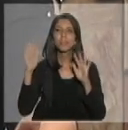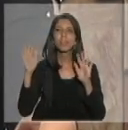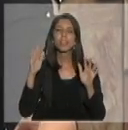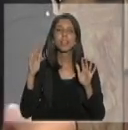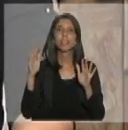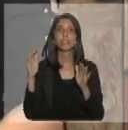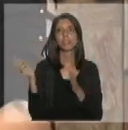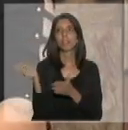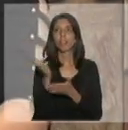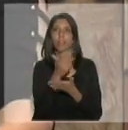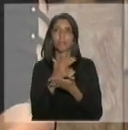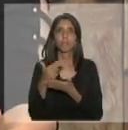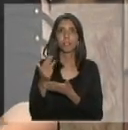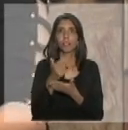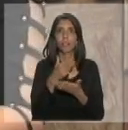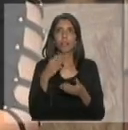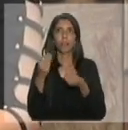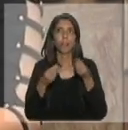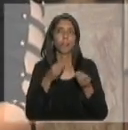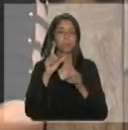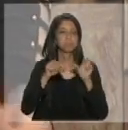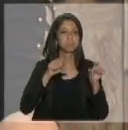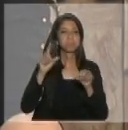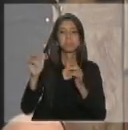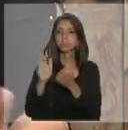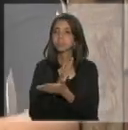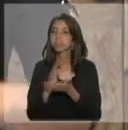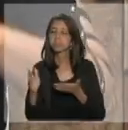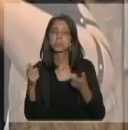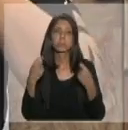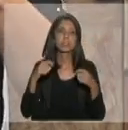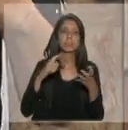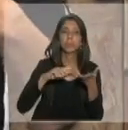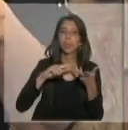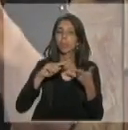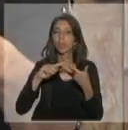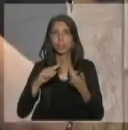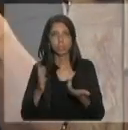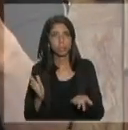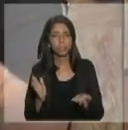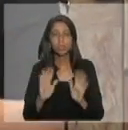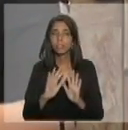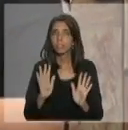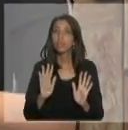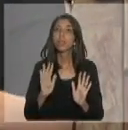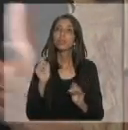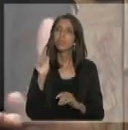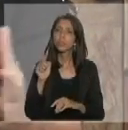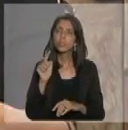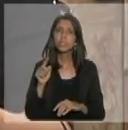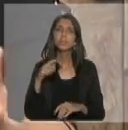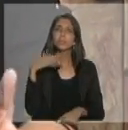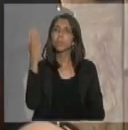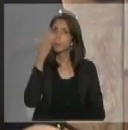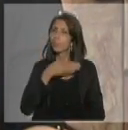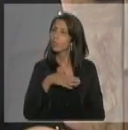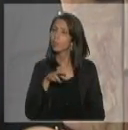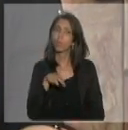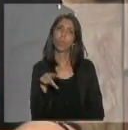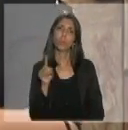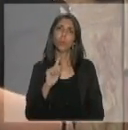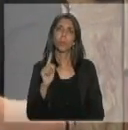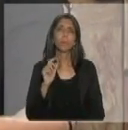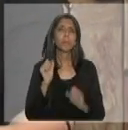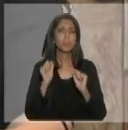arte elitista. Que é para alguns, não é para todos, que precisa disso, precisa daquilo, enfim. Né? E você abriu e provou que não é